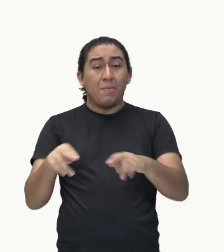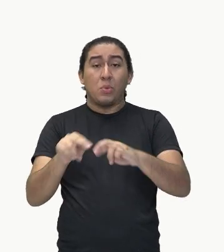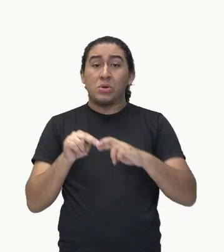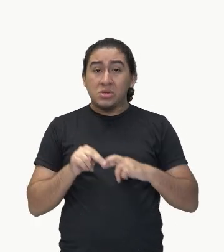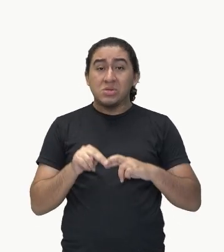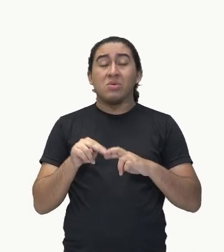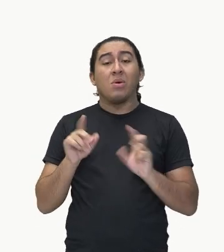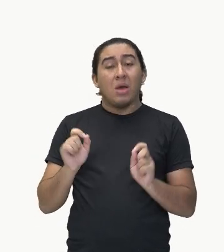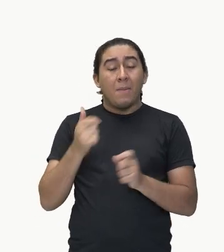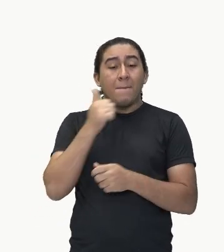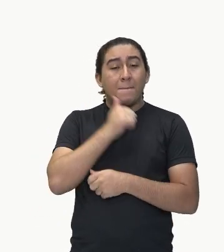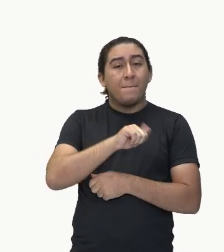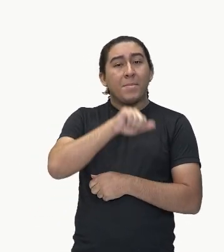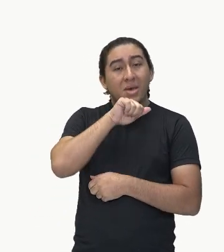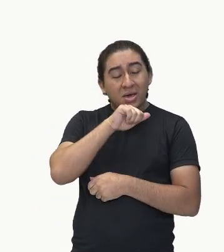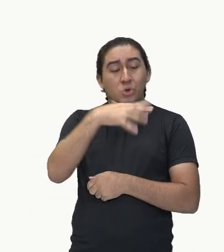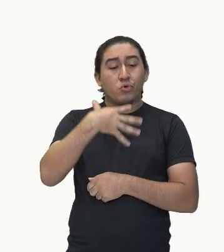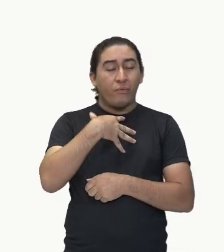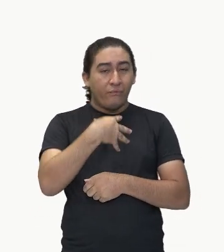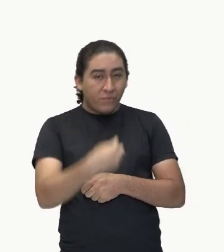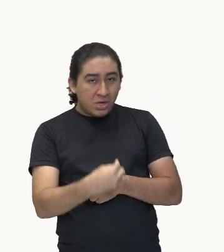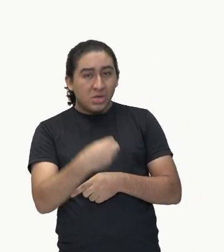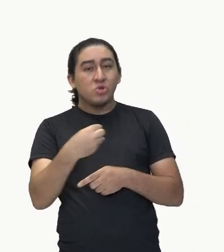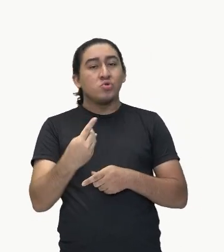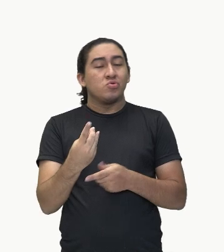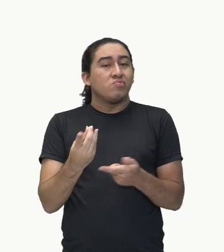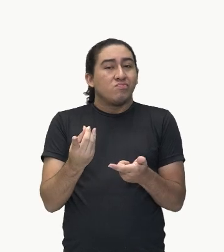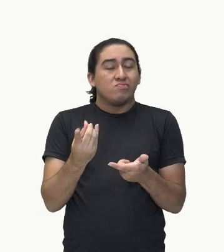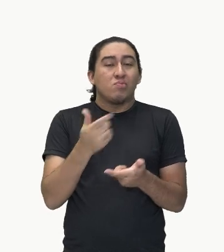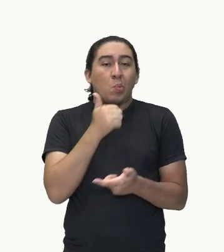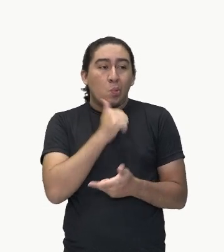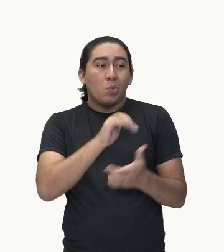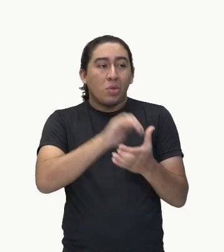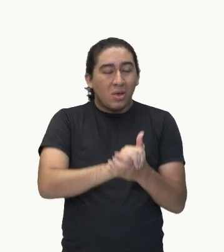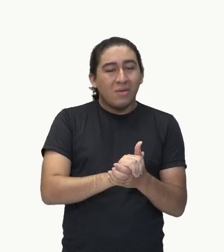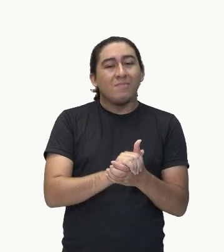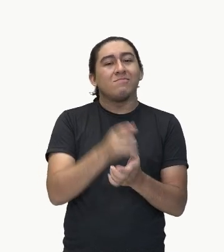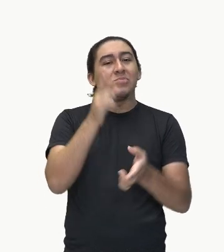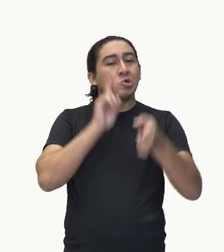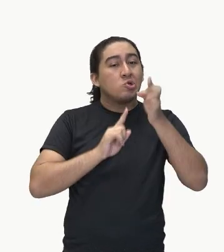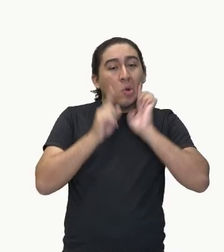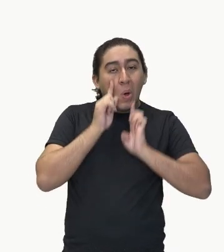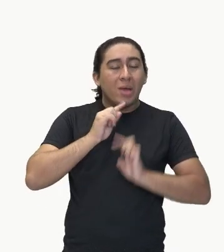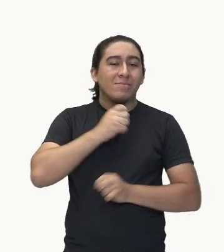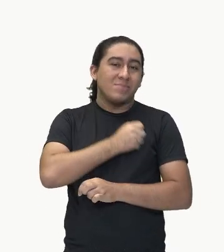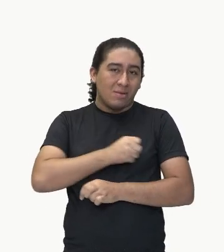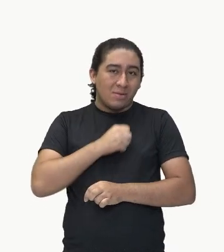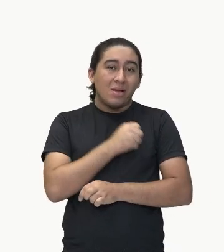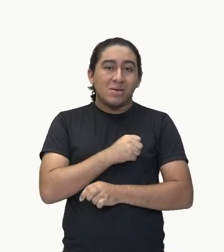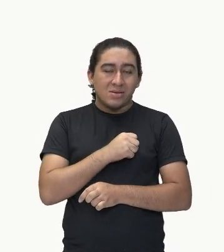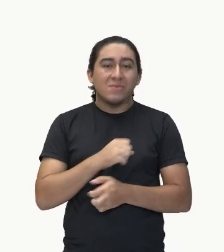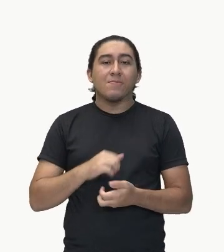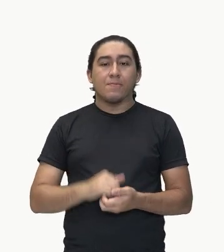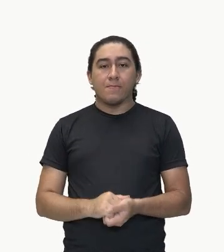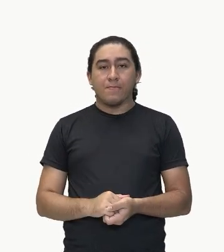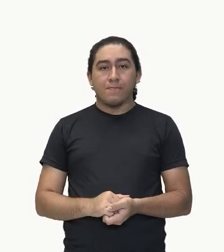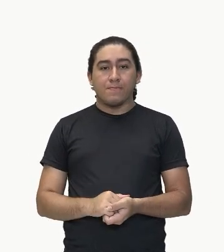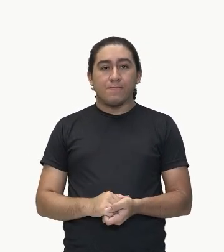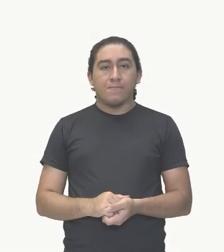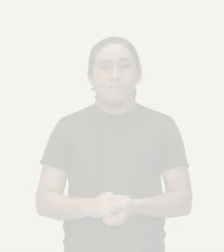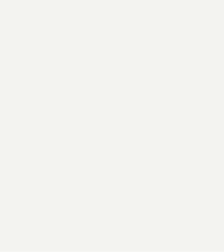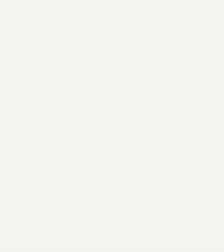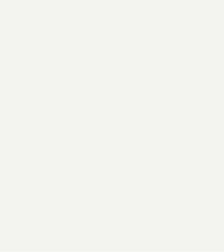que mães, filhos, né, noivas ficaram chorando, ficaram por casar, não é mesmo? Para que